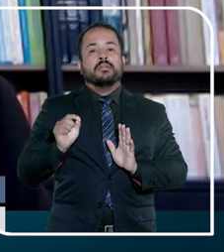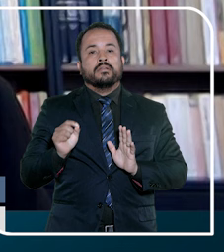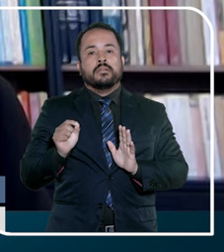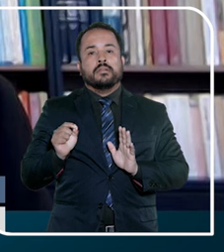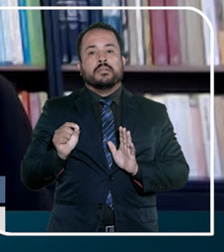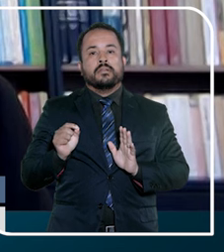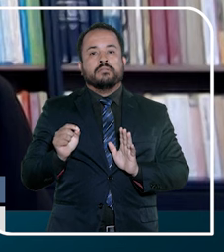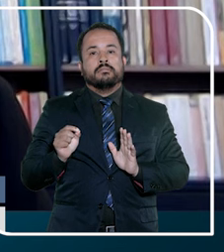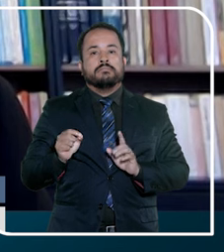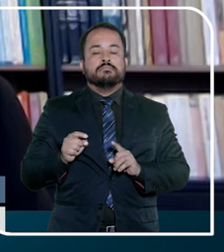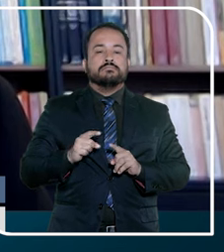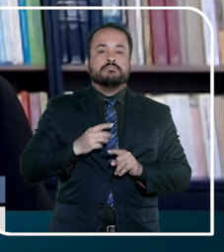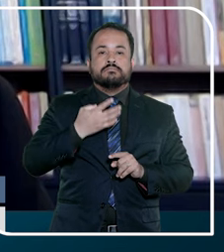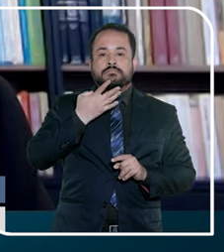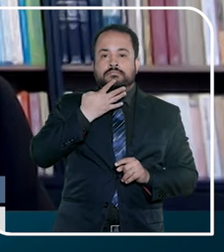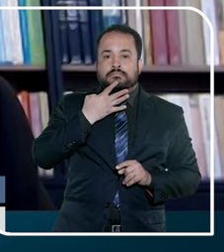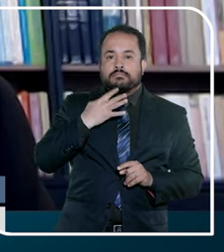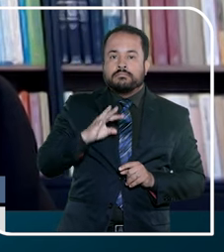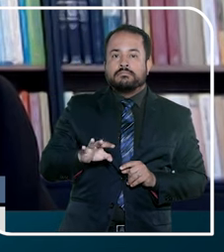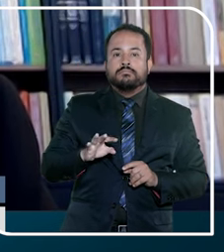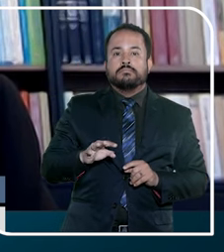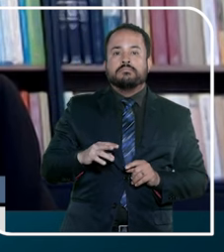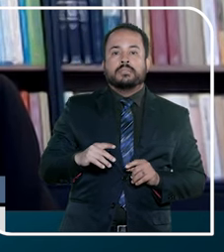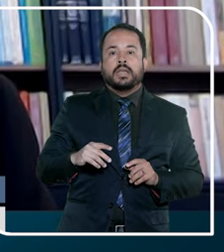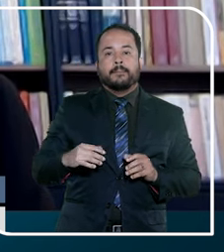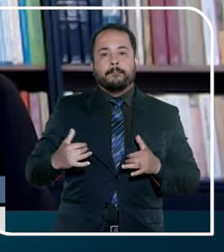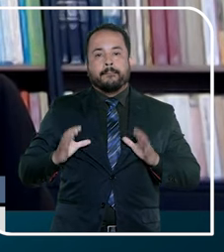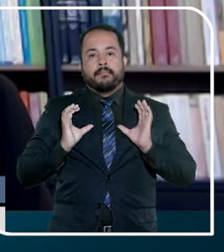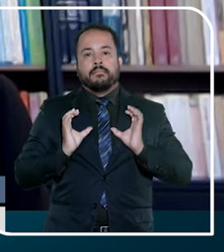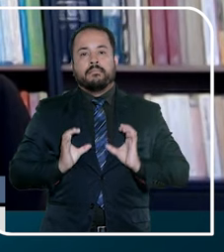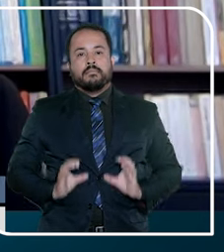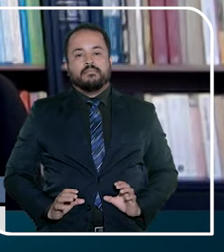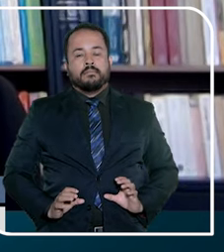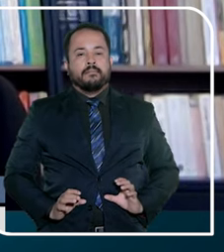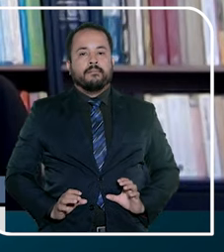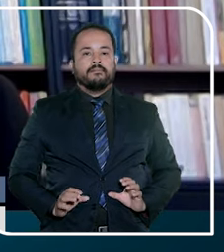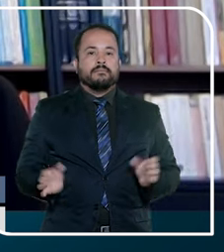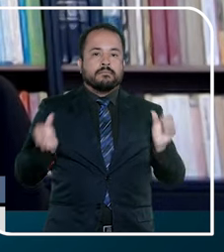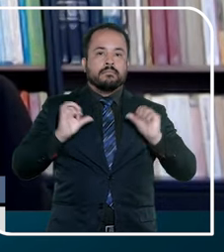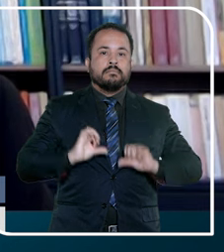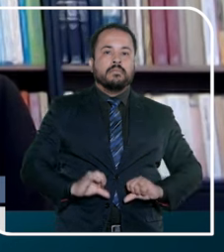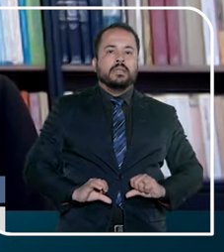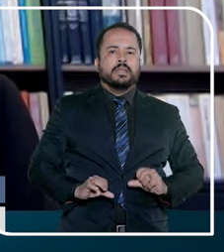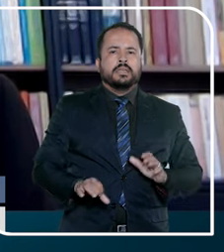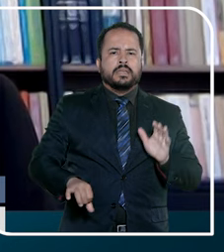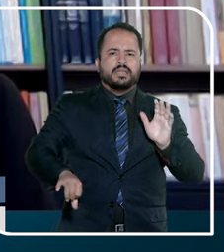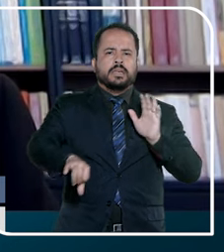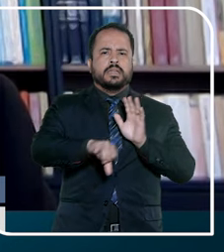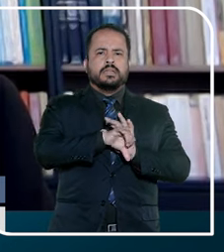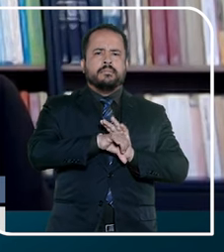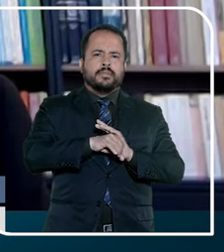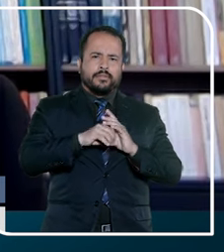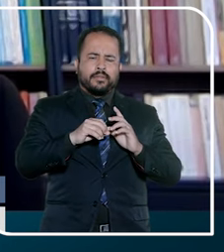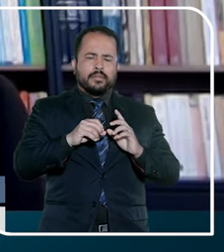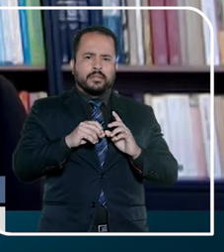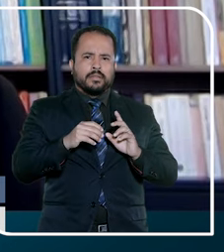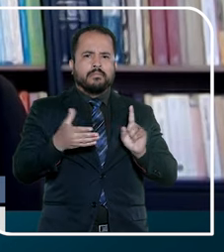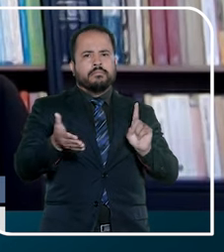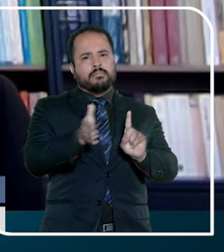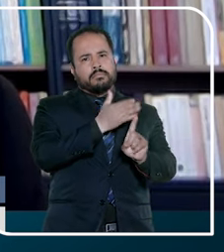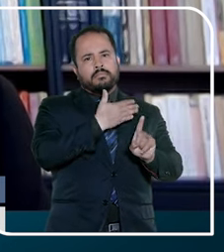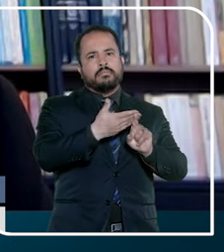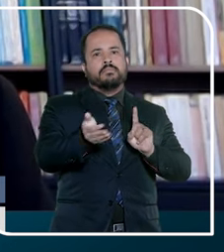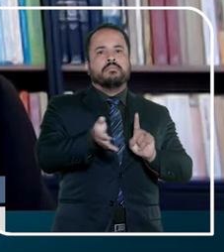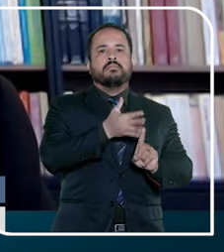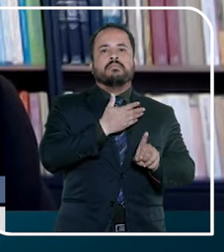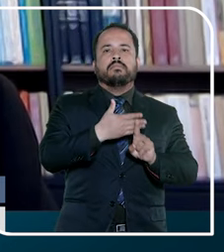reconhecimento da dos casos de bagatela nos crimes de violência doméstica eventualmente eh pode existir